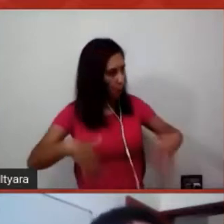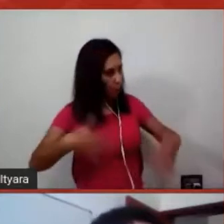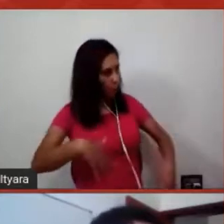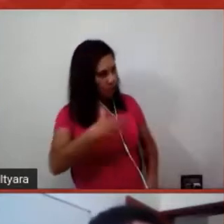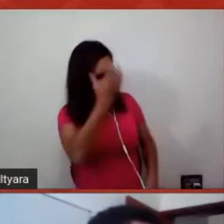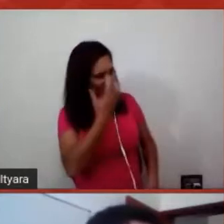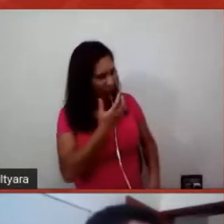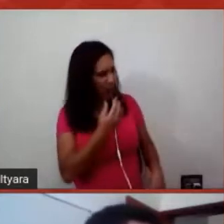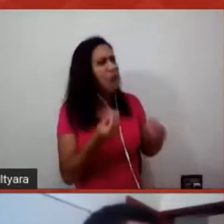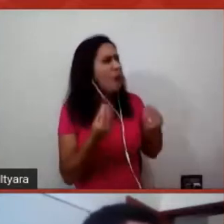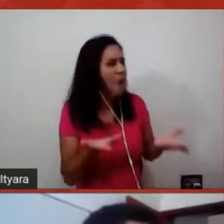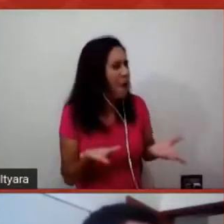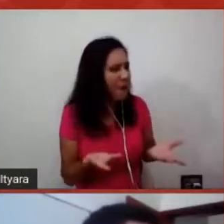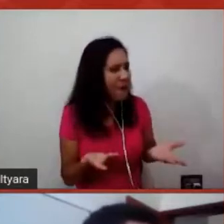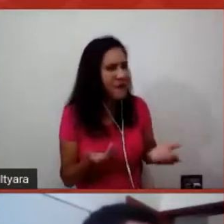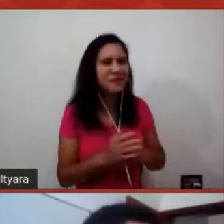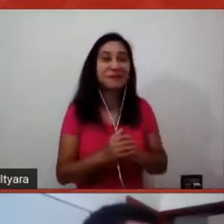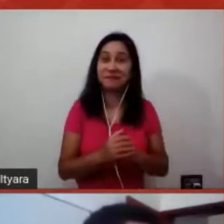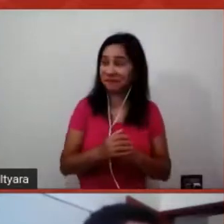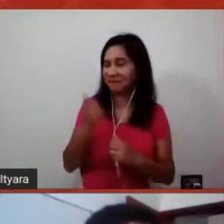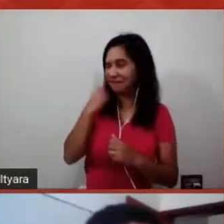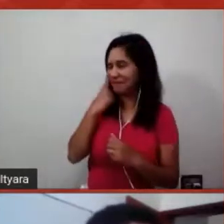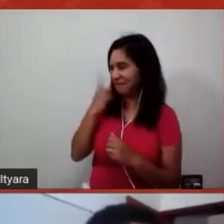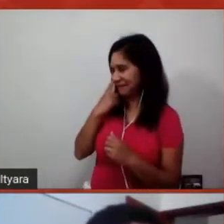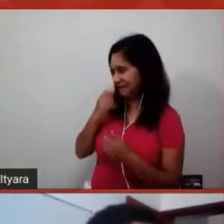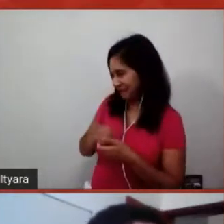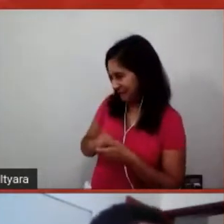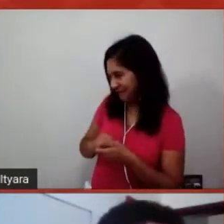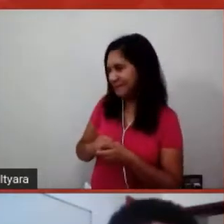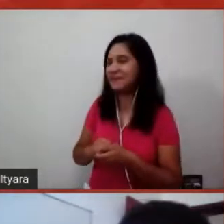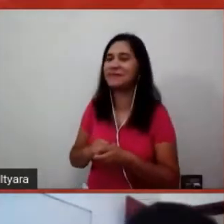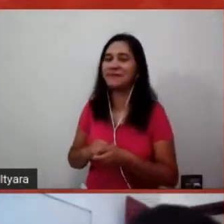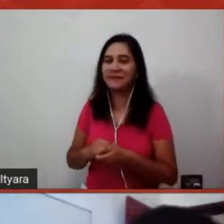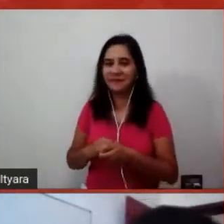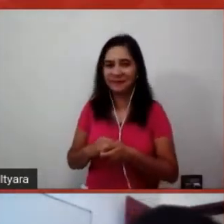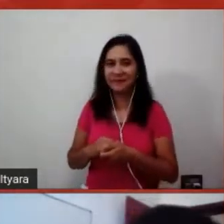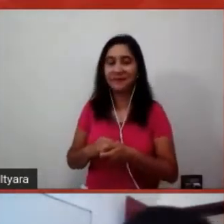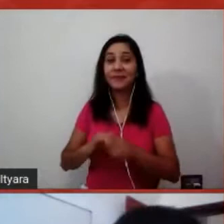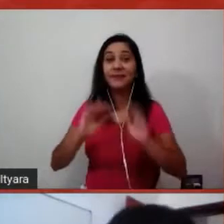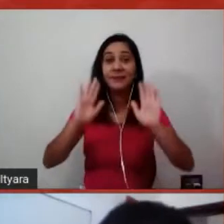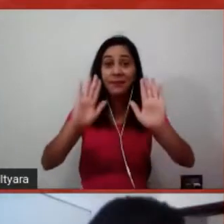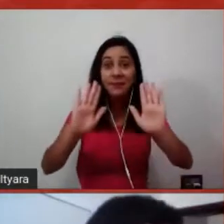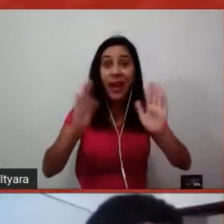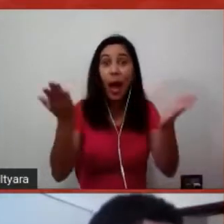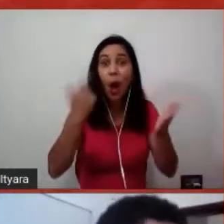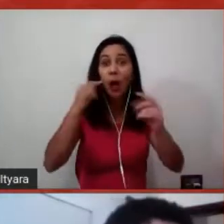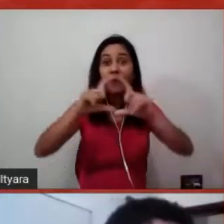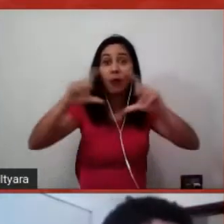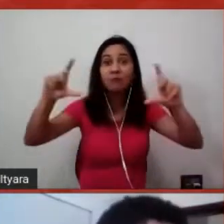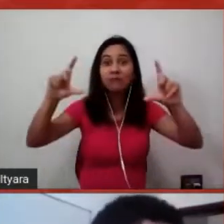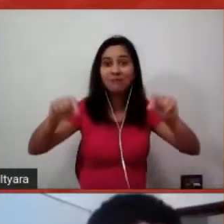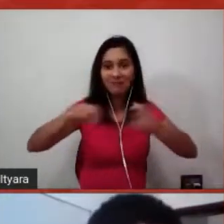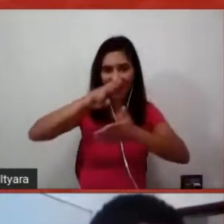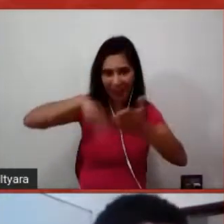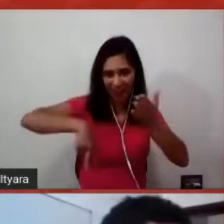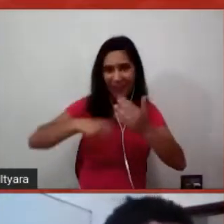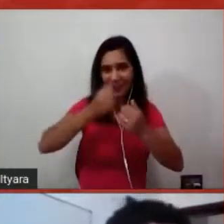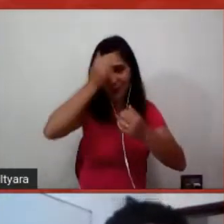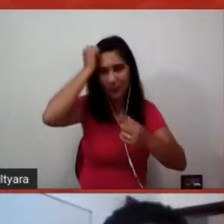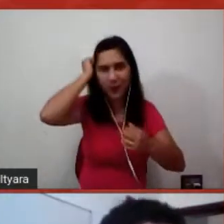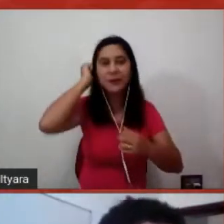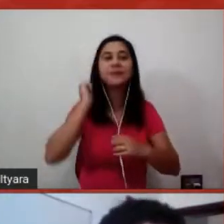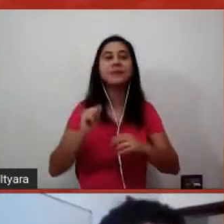assim? Saca só. Agora eu vou ler a questão da FUVEST, pessoal. Uma postagem de